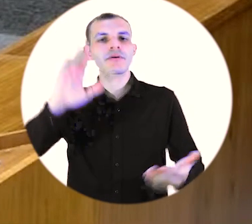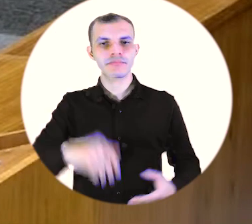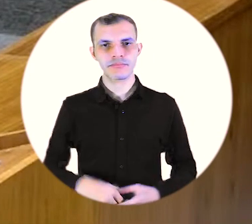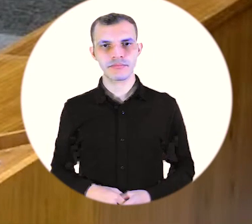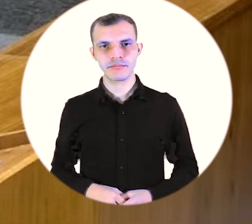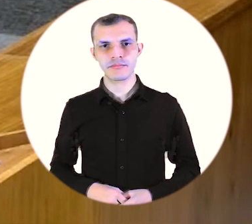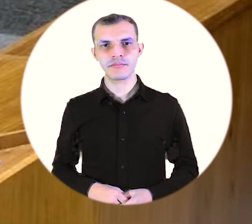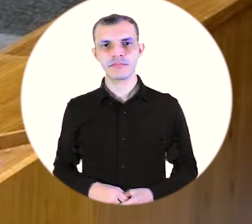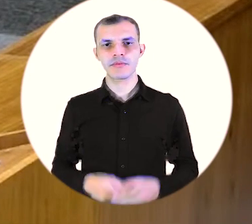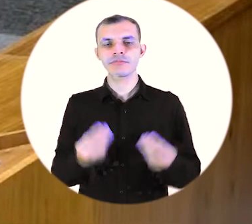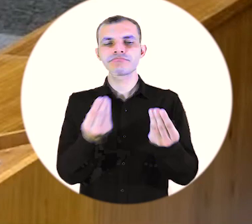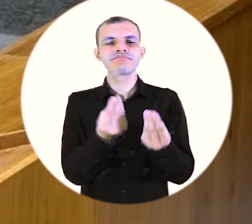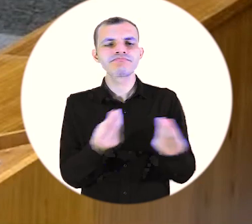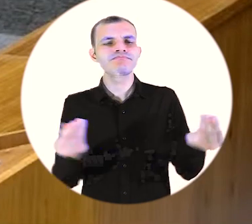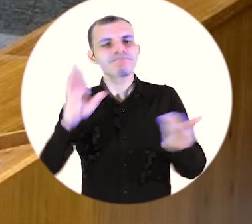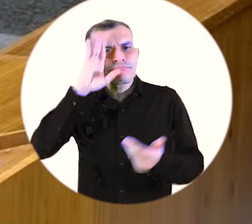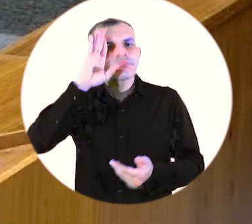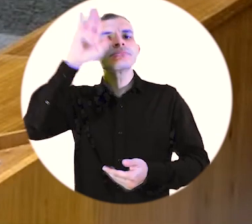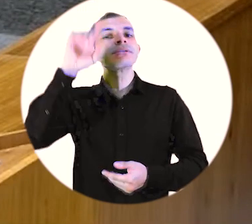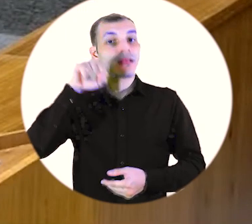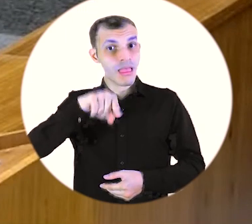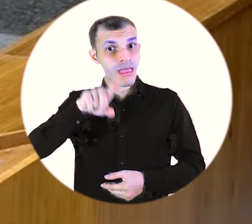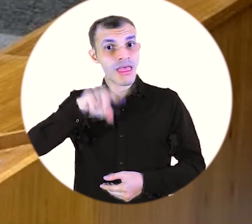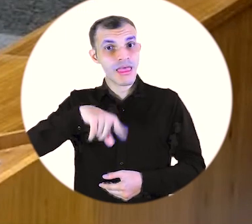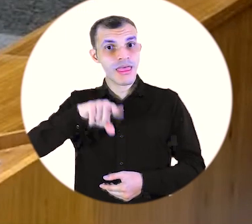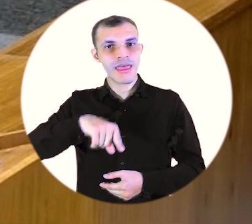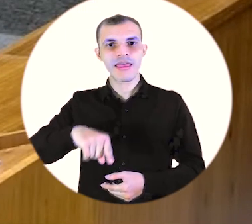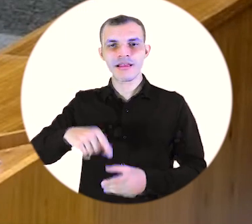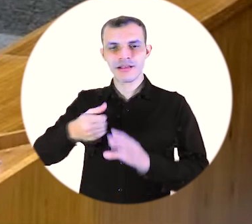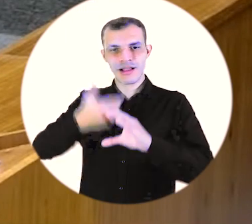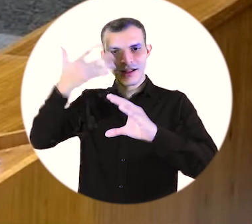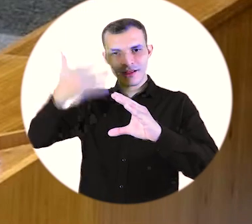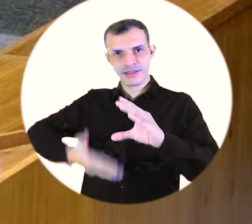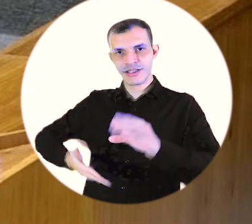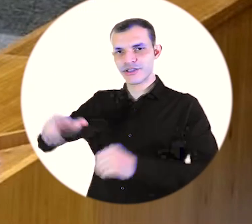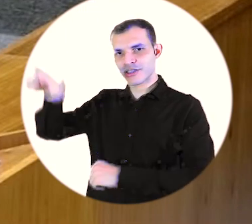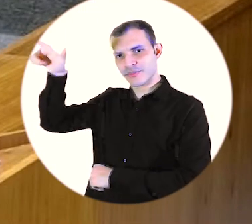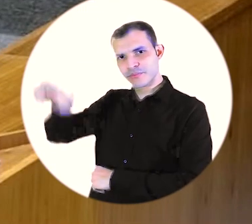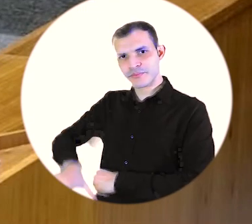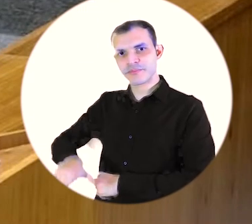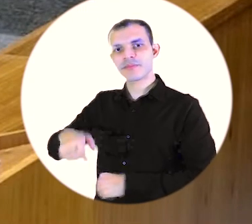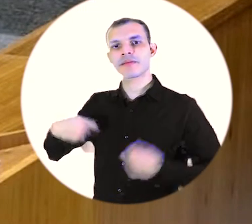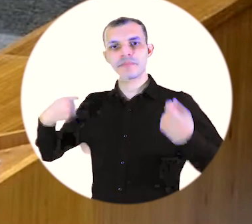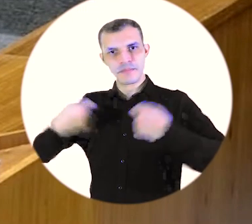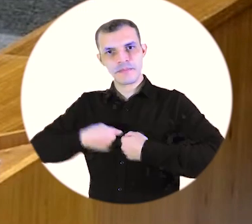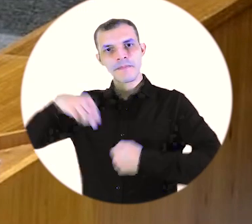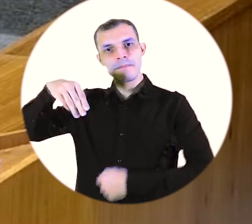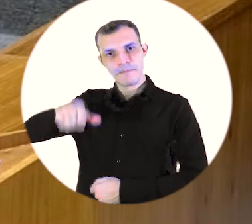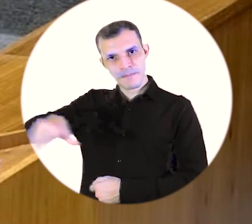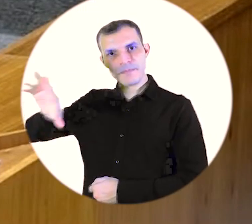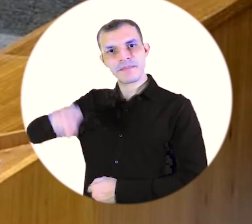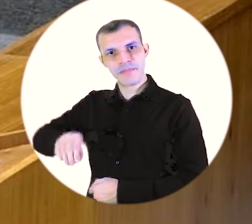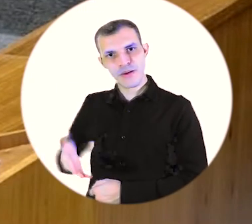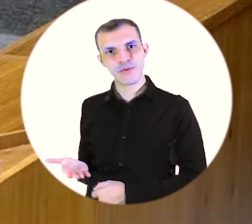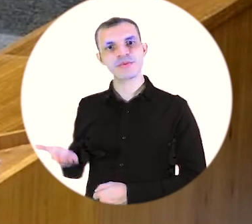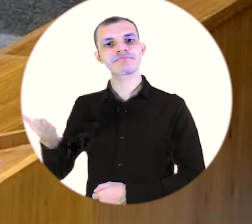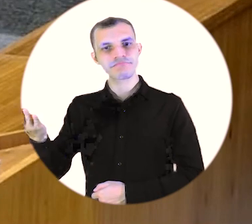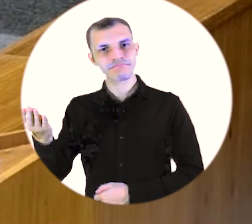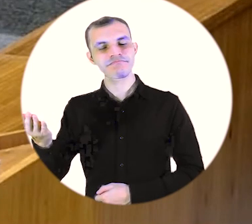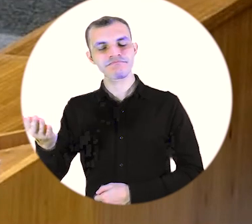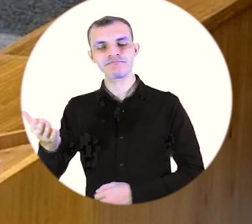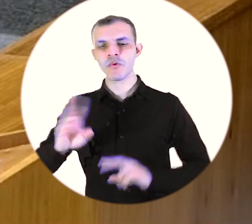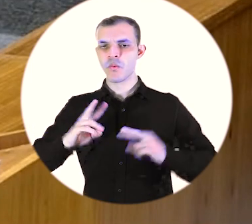delicado essencial. E é exatamente essa delicadeza essencial que define o ministro Mauro